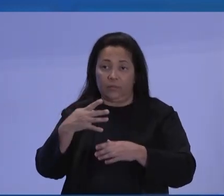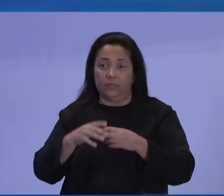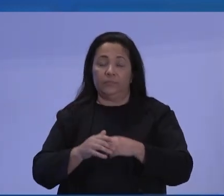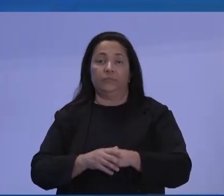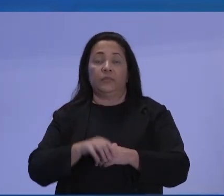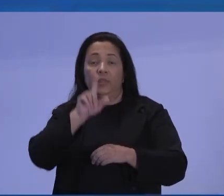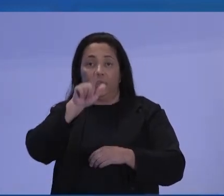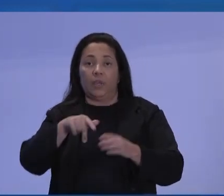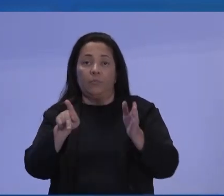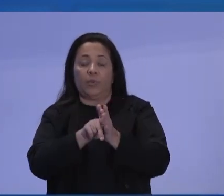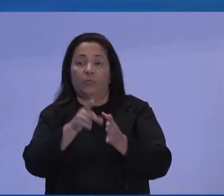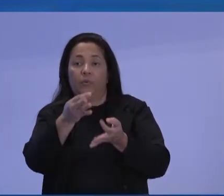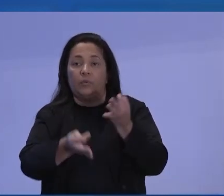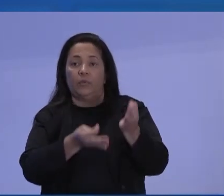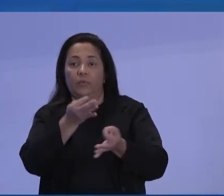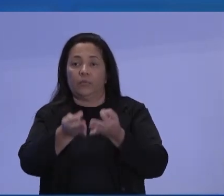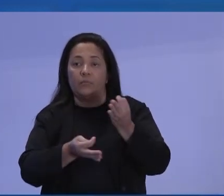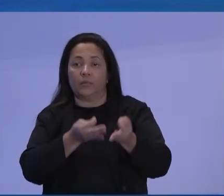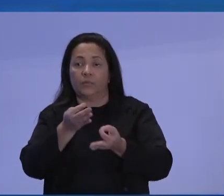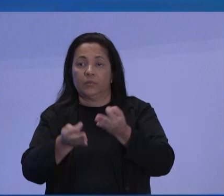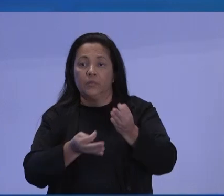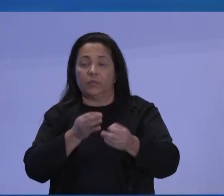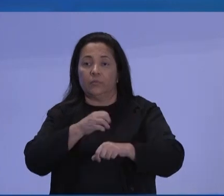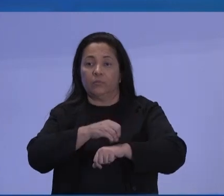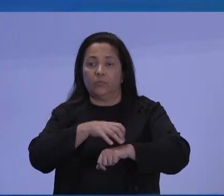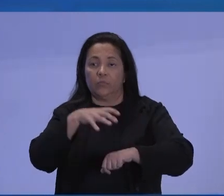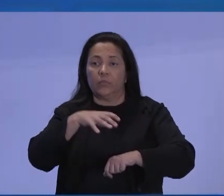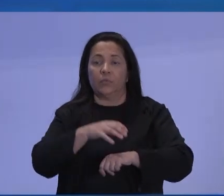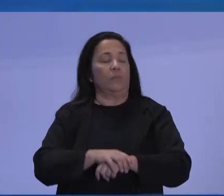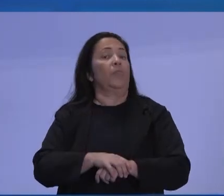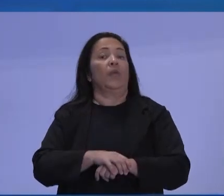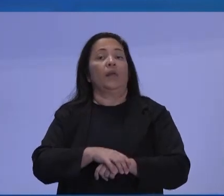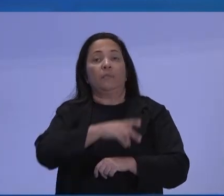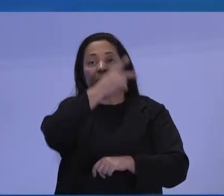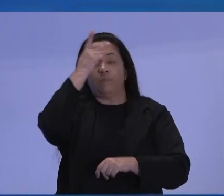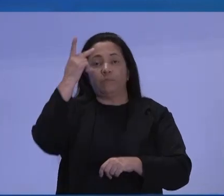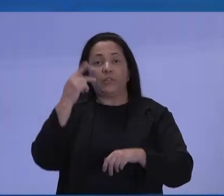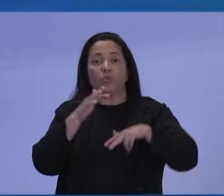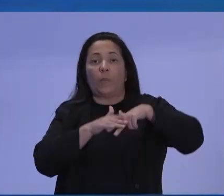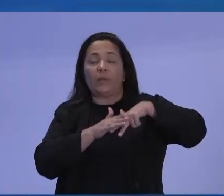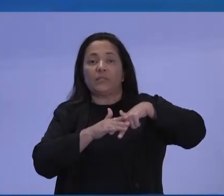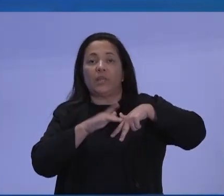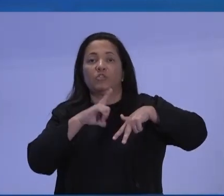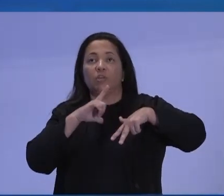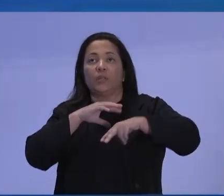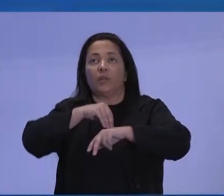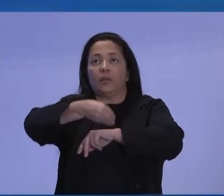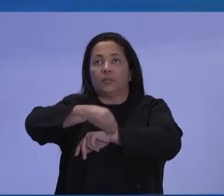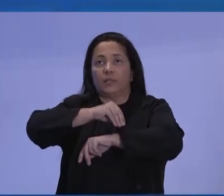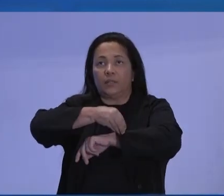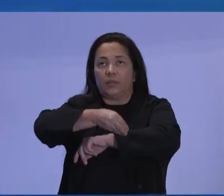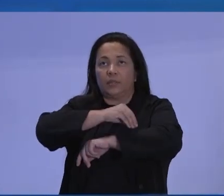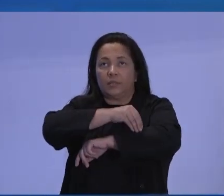para tratamento de reação tipo 2 em pacientes portadores de hanseníase.